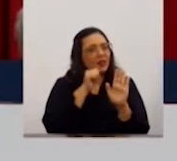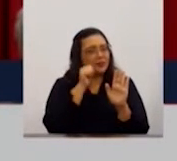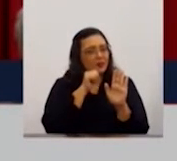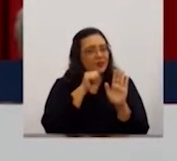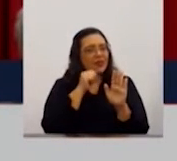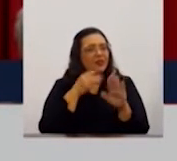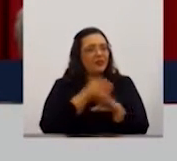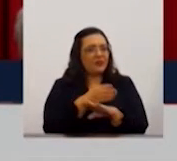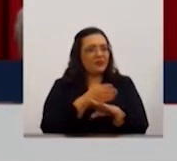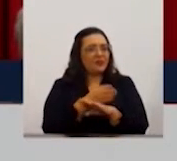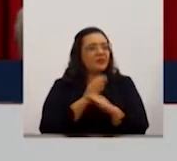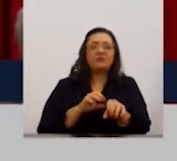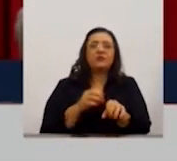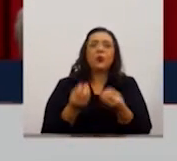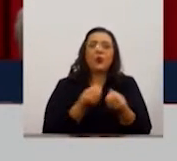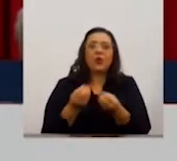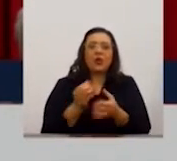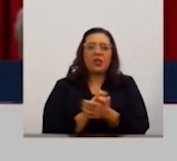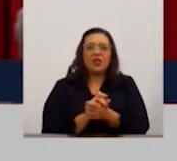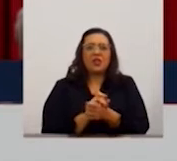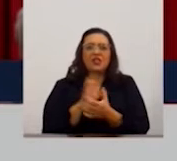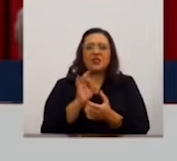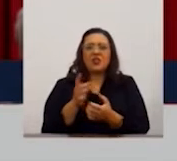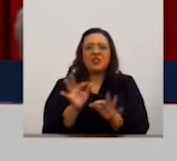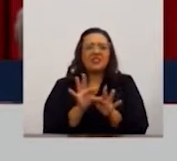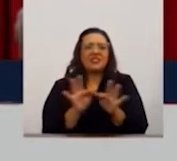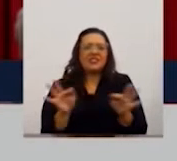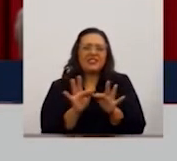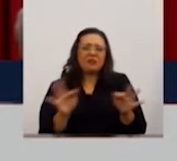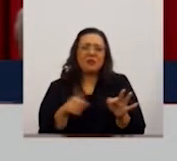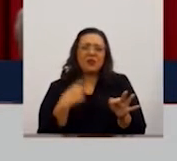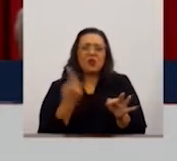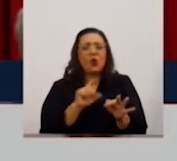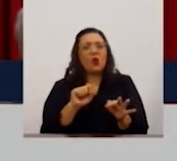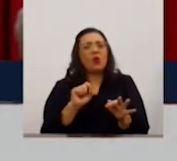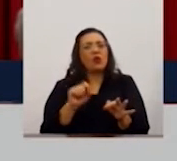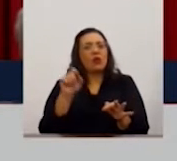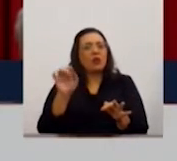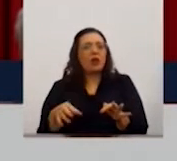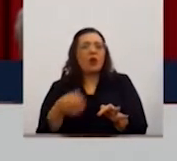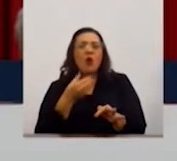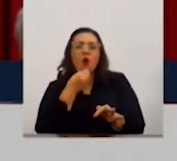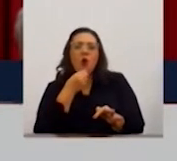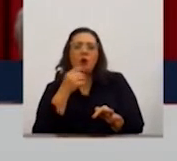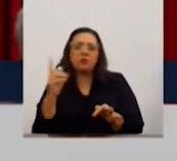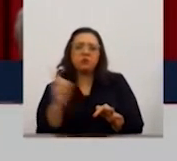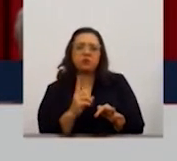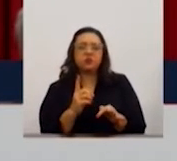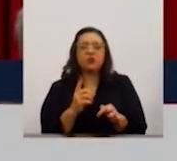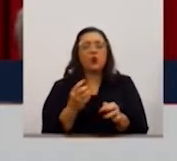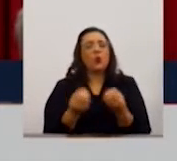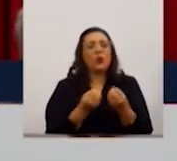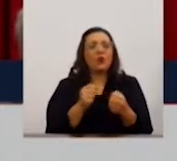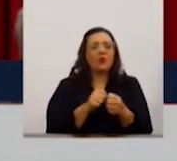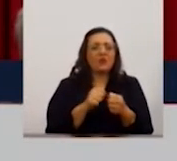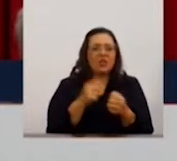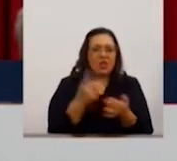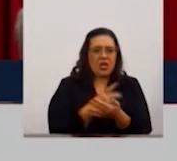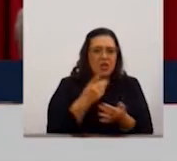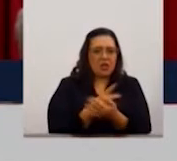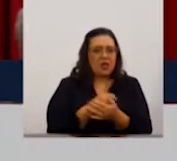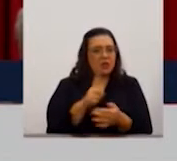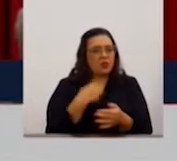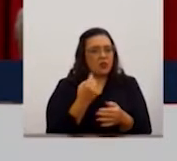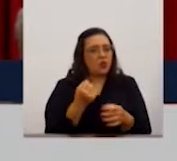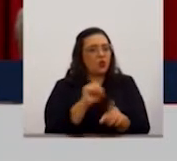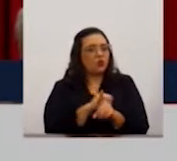mulheres vítimas de violência. Não é suficiente só que o agressor ele receba uma pena. A sociedade precisa ter os